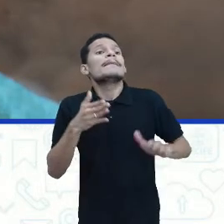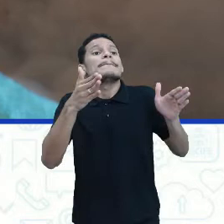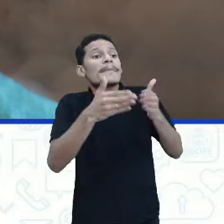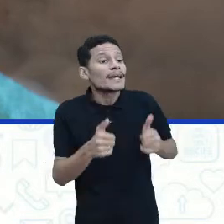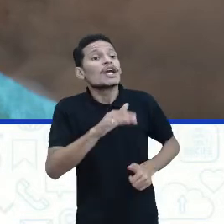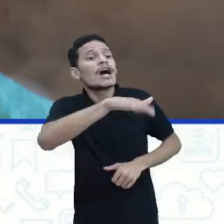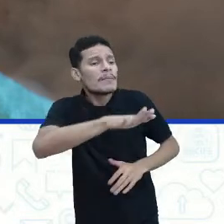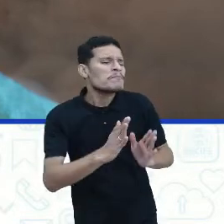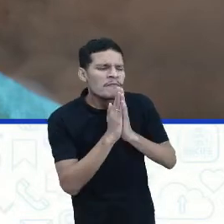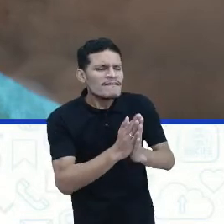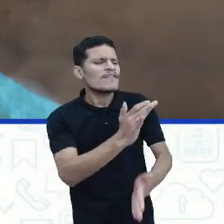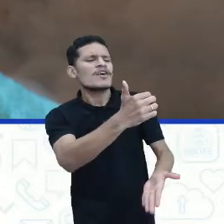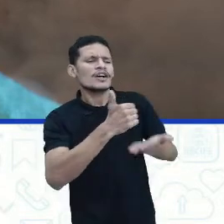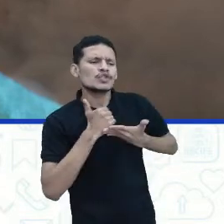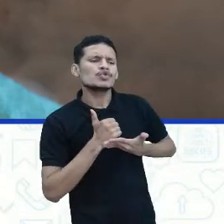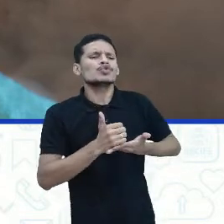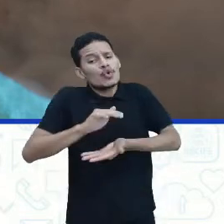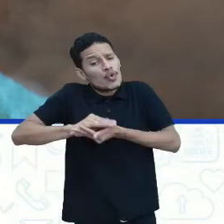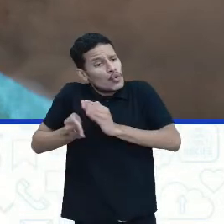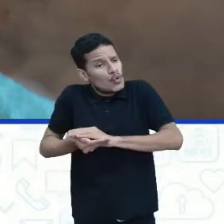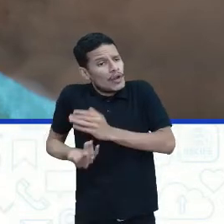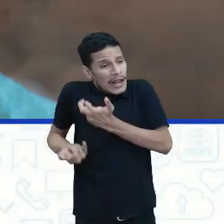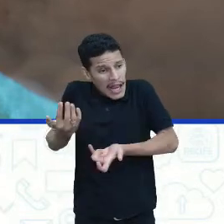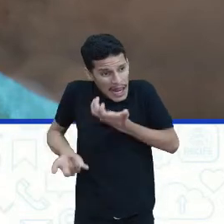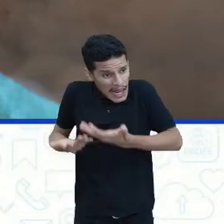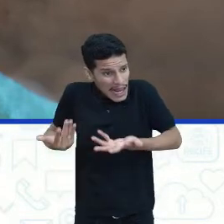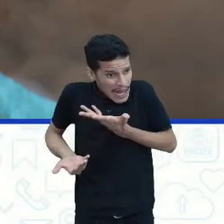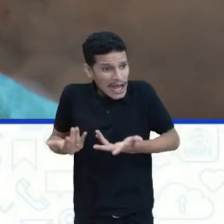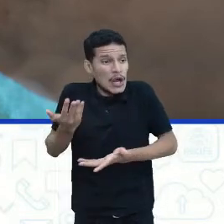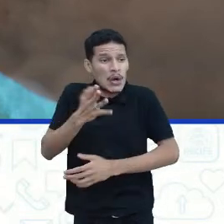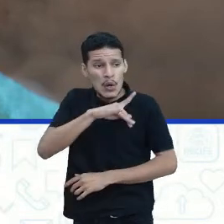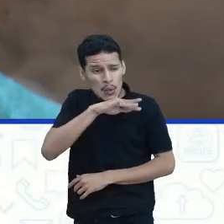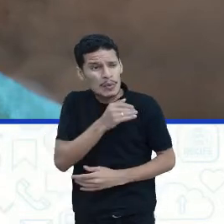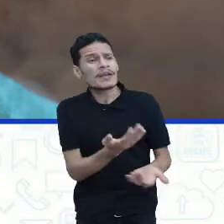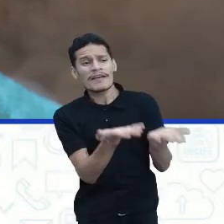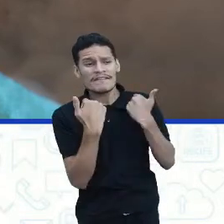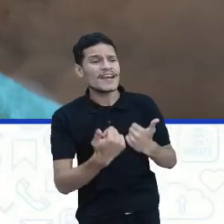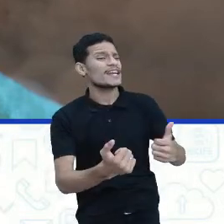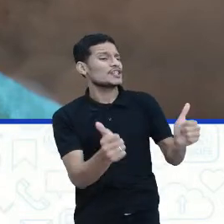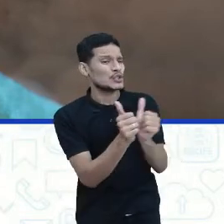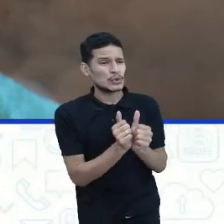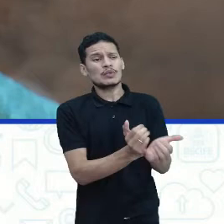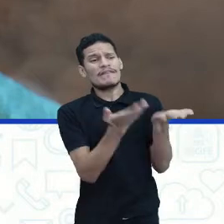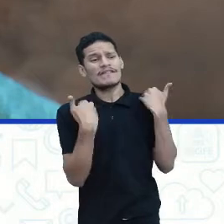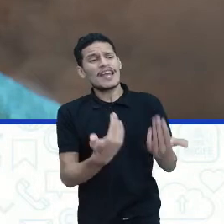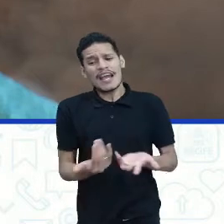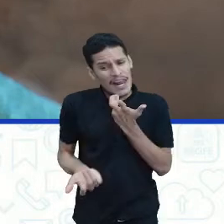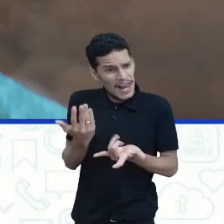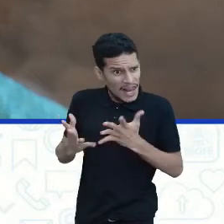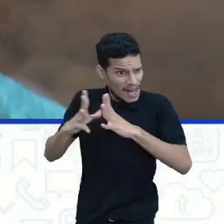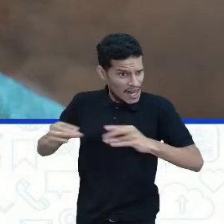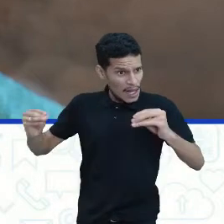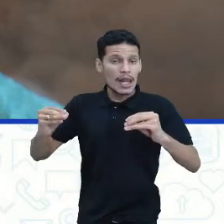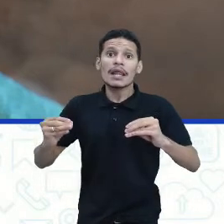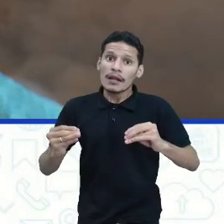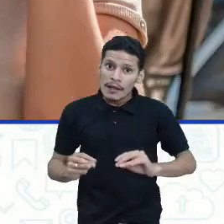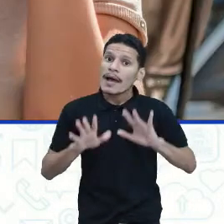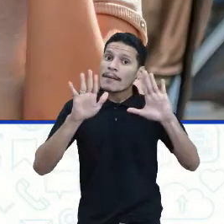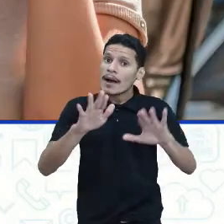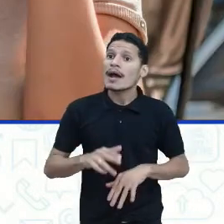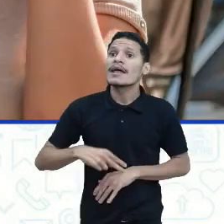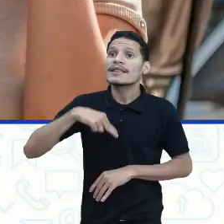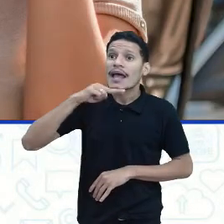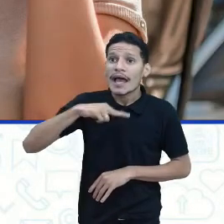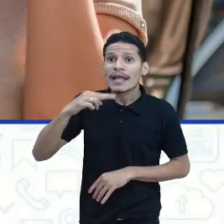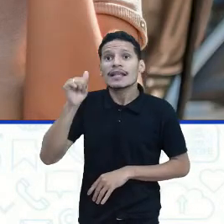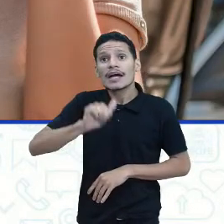você me ajude, o cuscuz está queimando, tudo na cozinha, corra aqui, venha apagar esse fogo. Enquanto a netinha dela está lá,